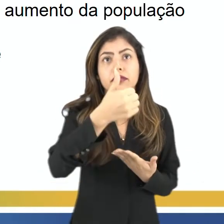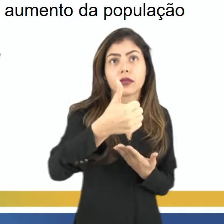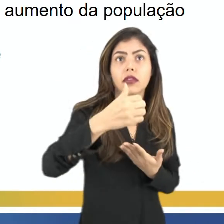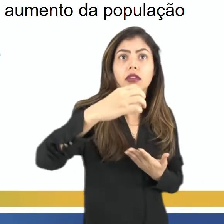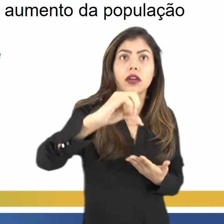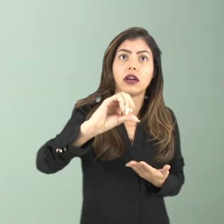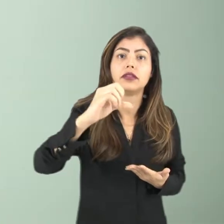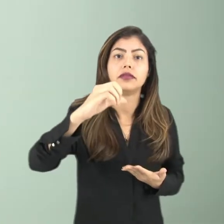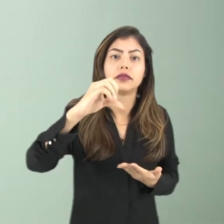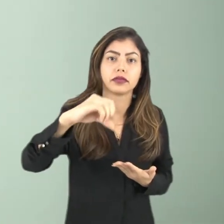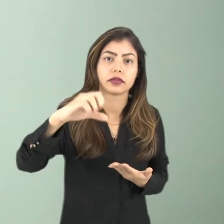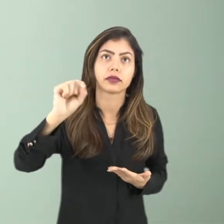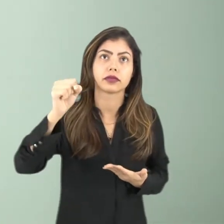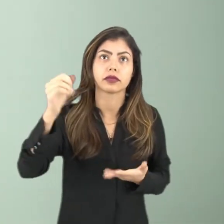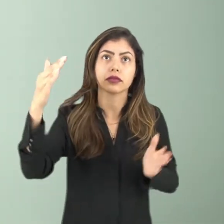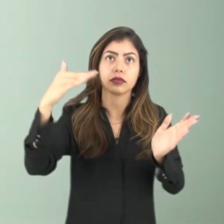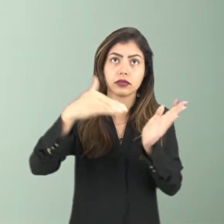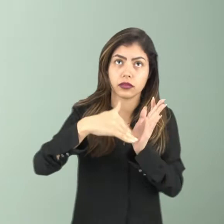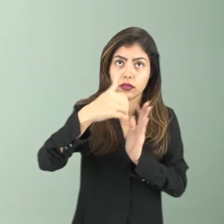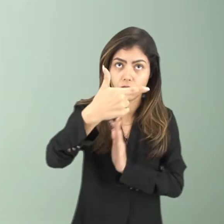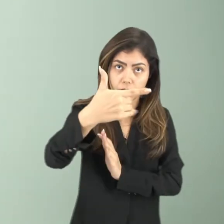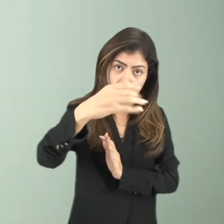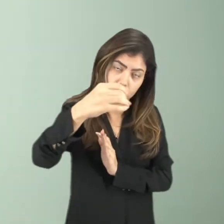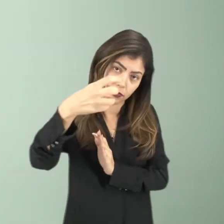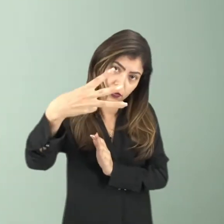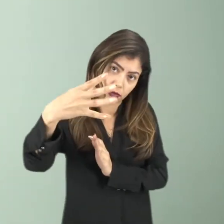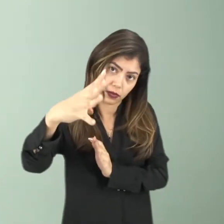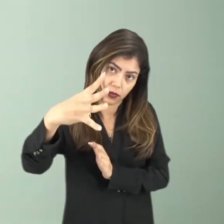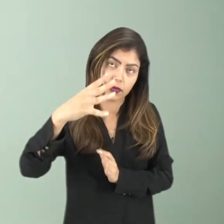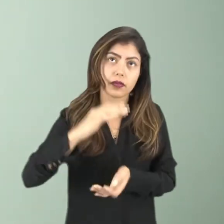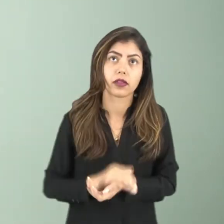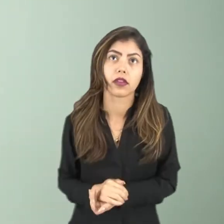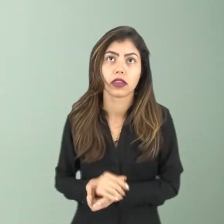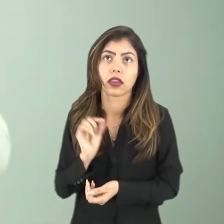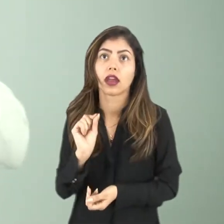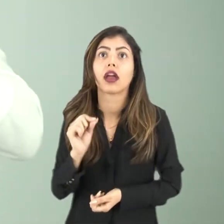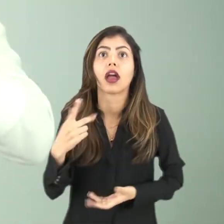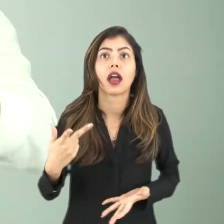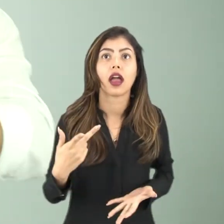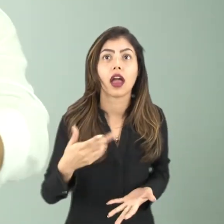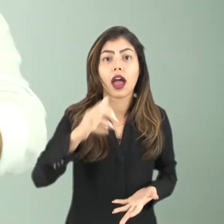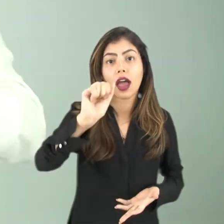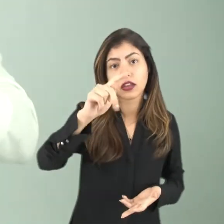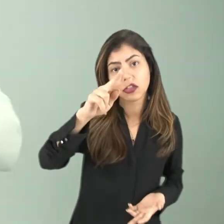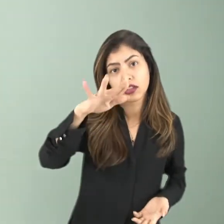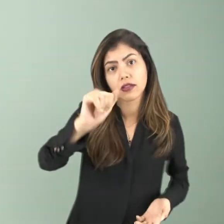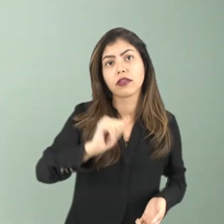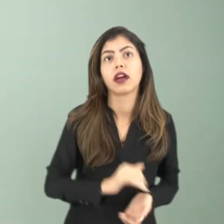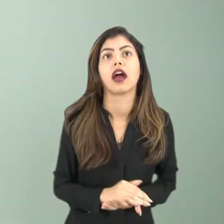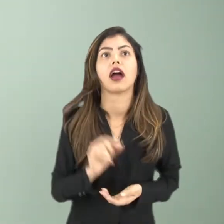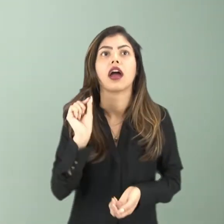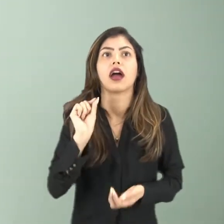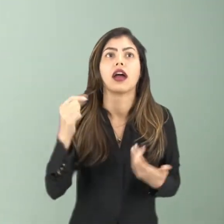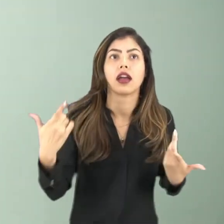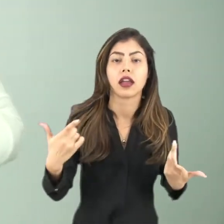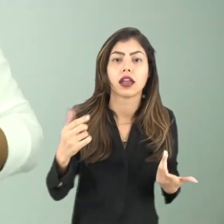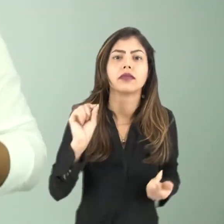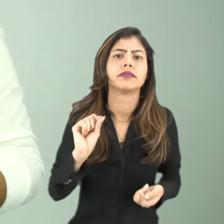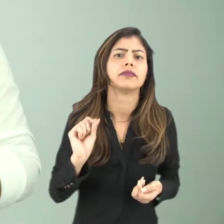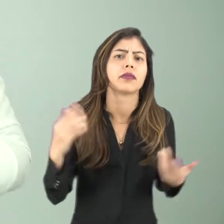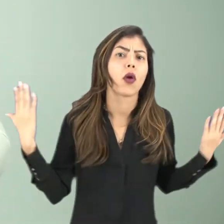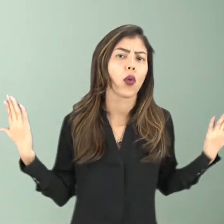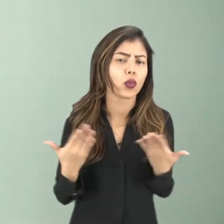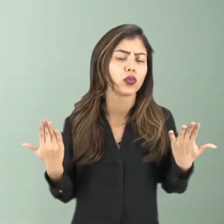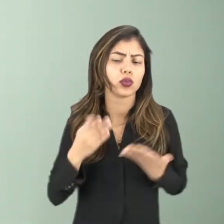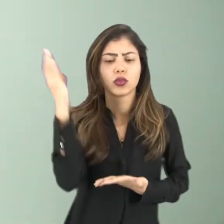especialistas, no ano de 1998 e vamos mais ou menos até 2034, que é o predomínio da população ativa. Quem